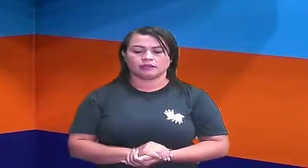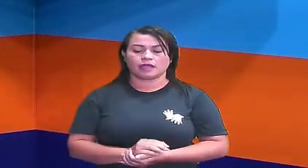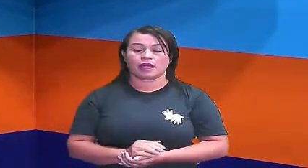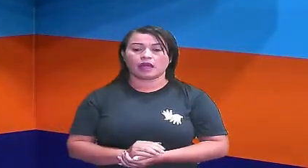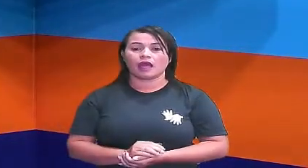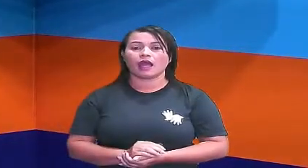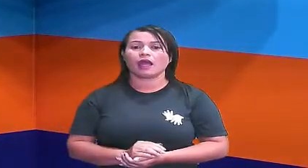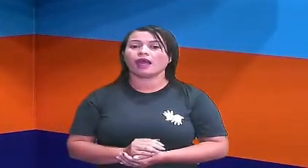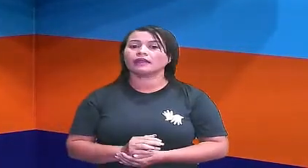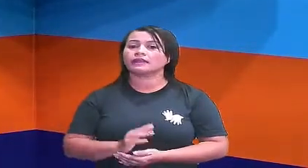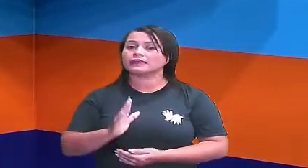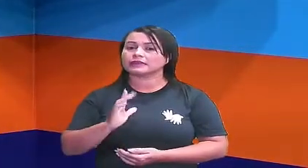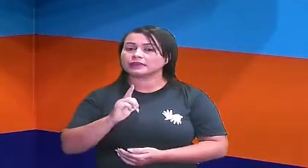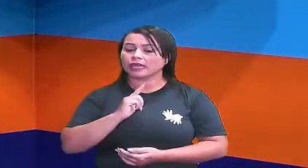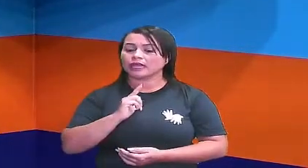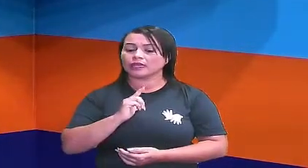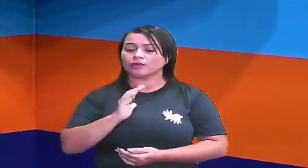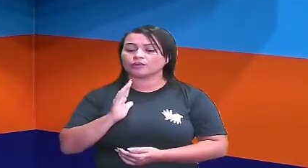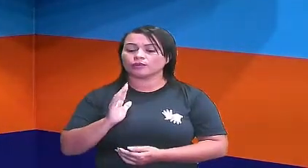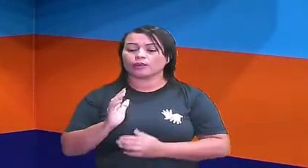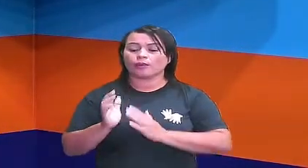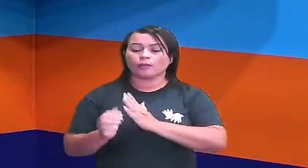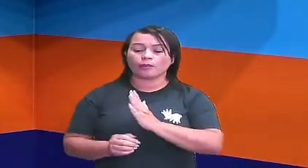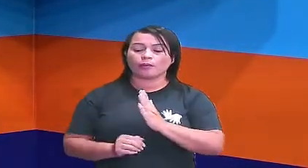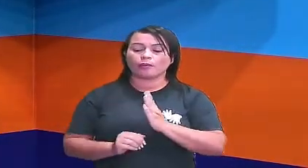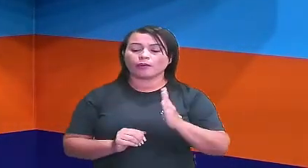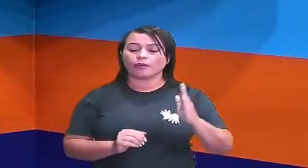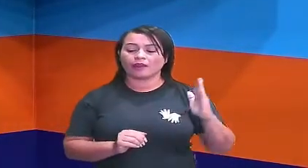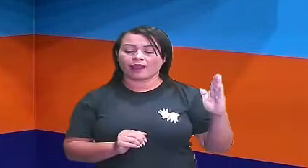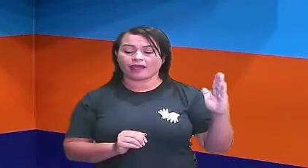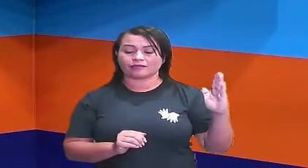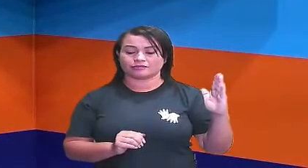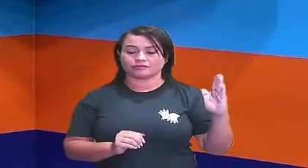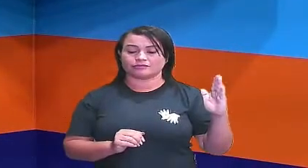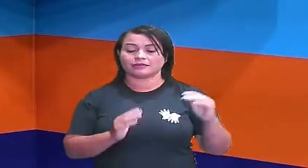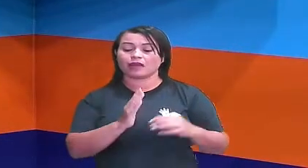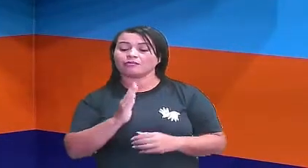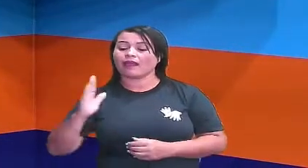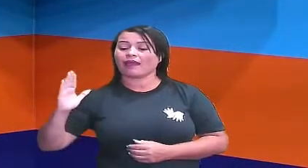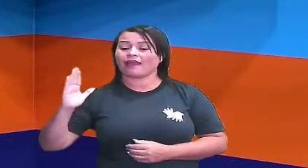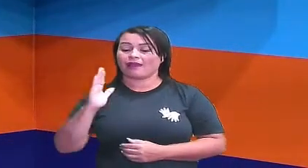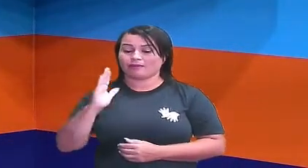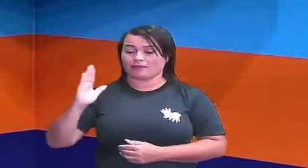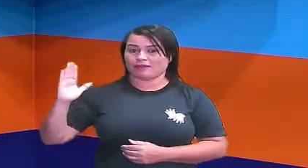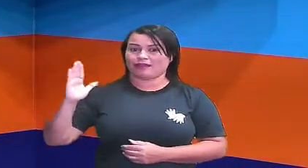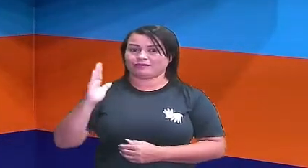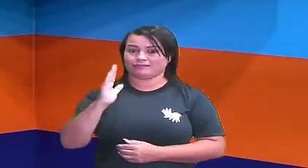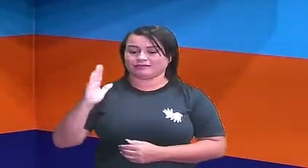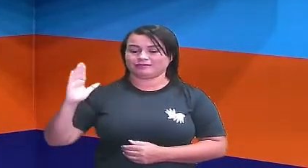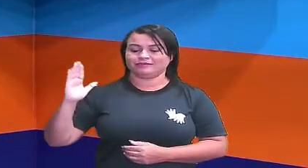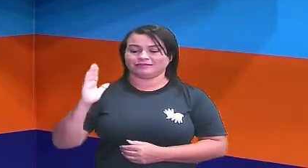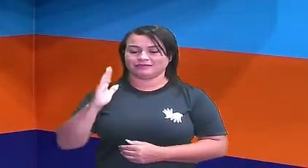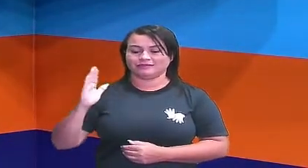para o meu lado esquerdo, certo? Esse lado esquerdo aqui,